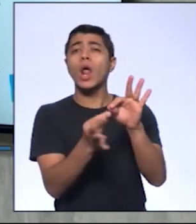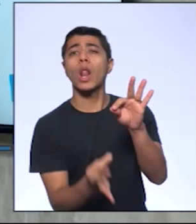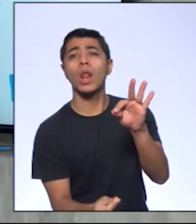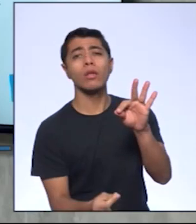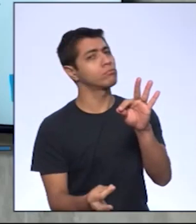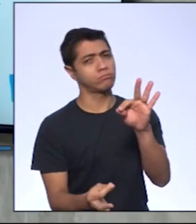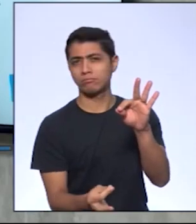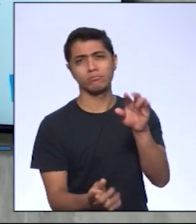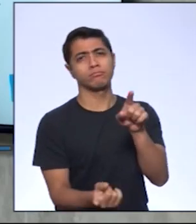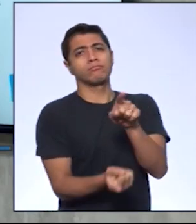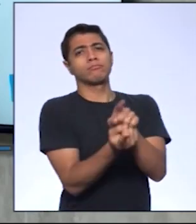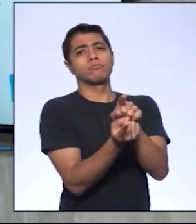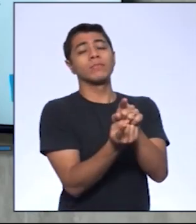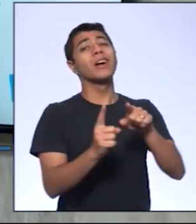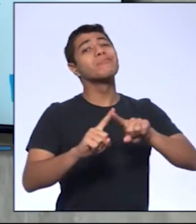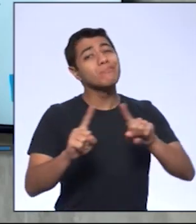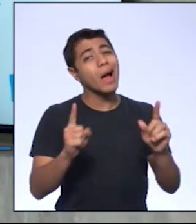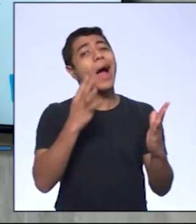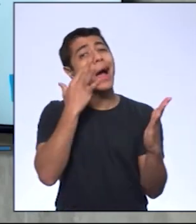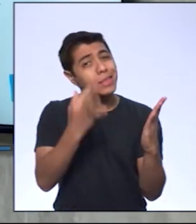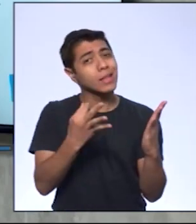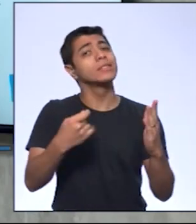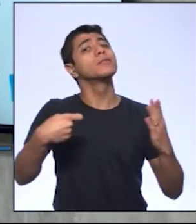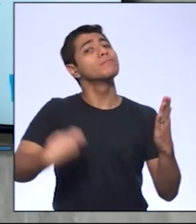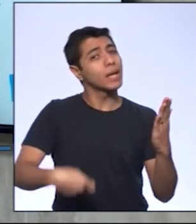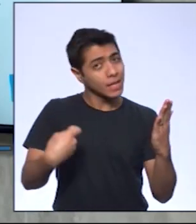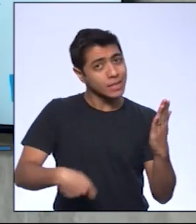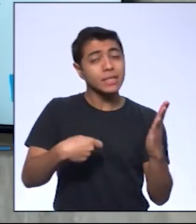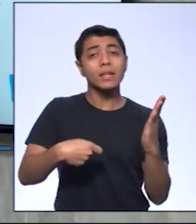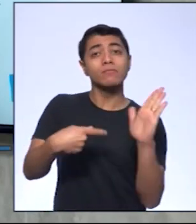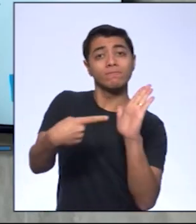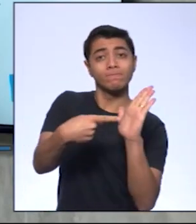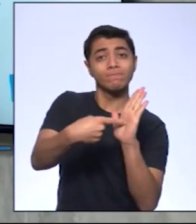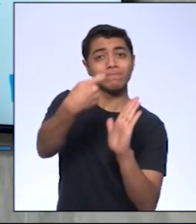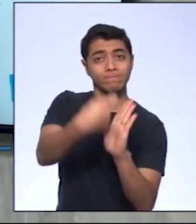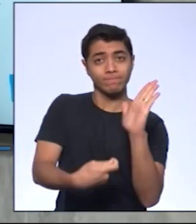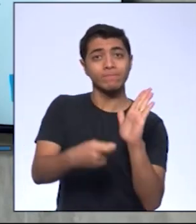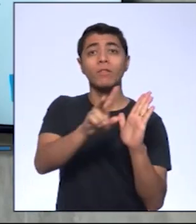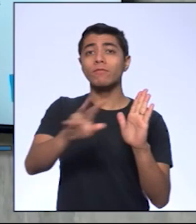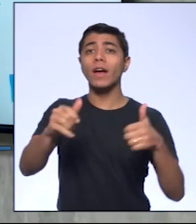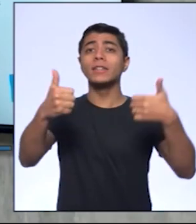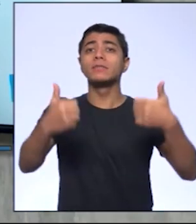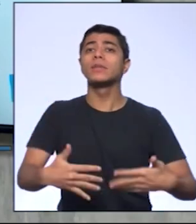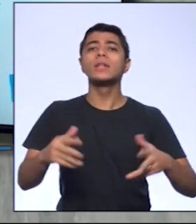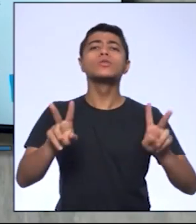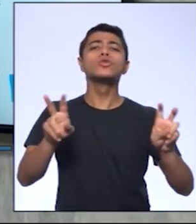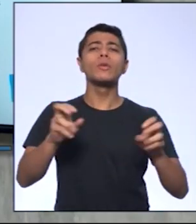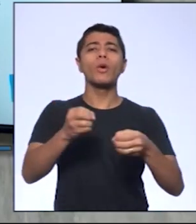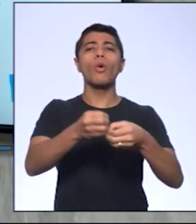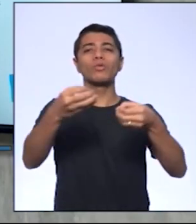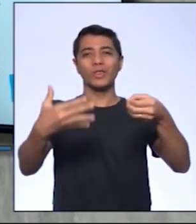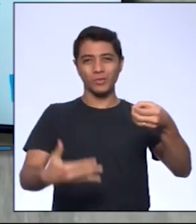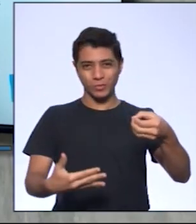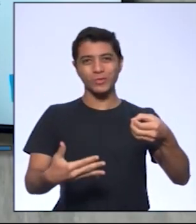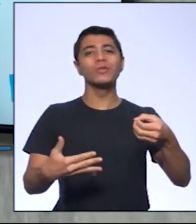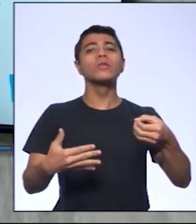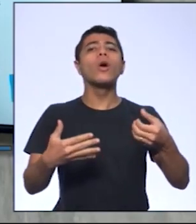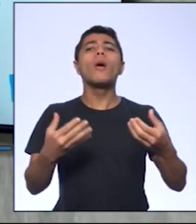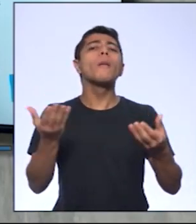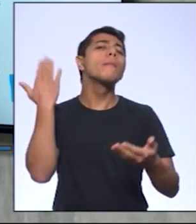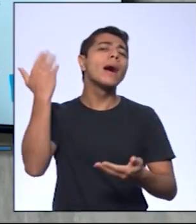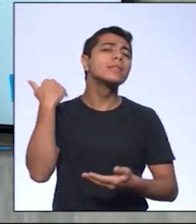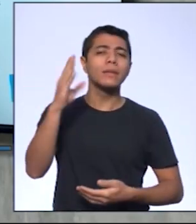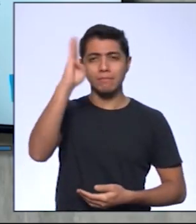precisa ter atenção porque ele vai falar sobre um conteúdo que é essa ideia de como se organizou essa língua falada